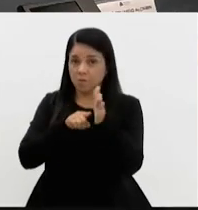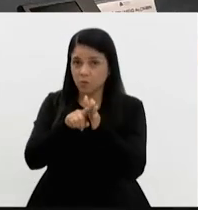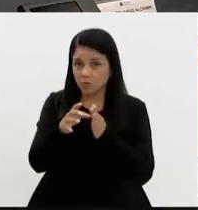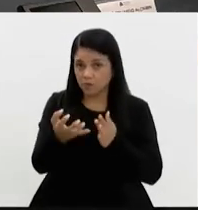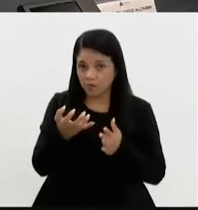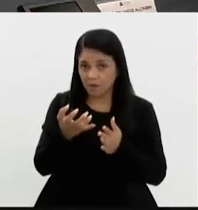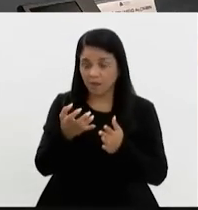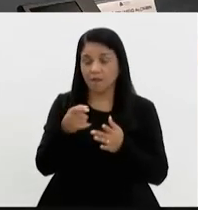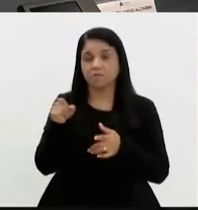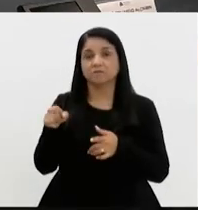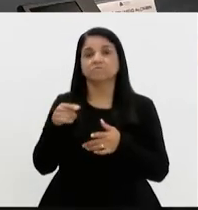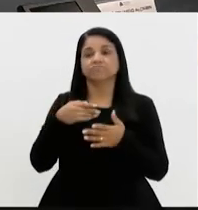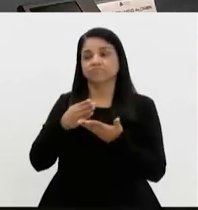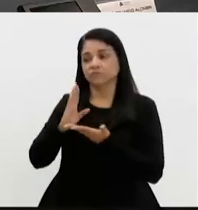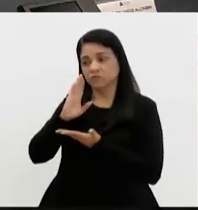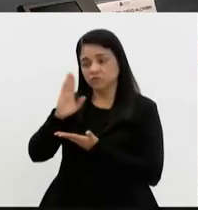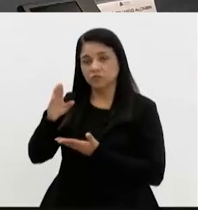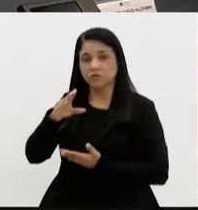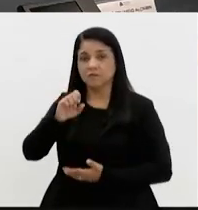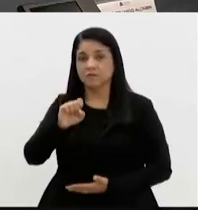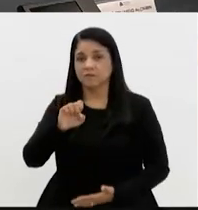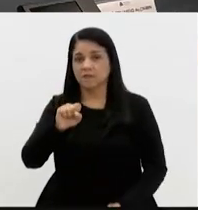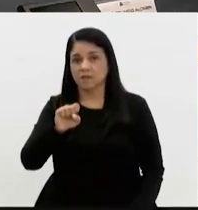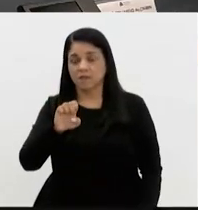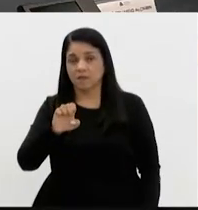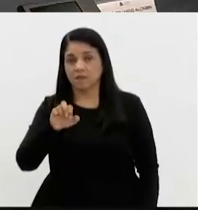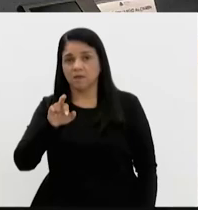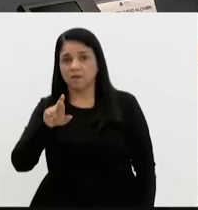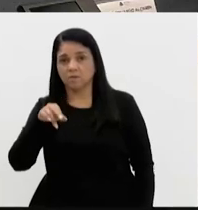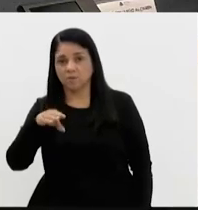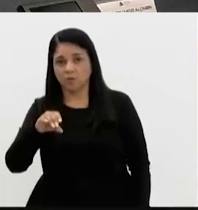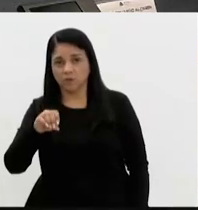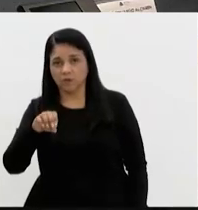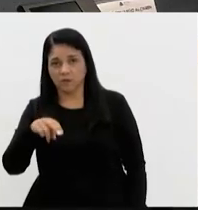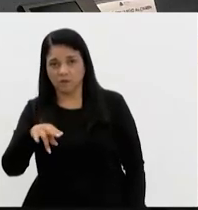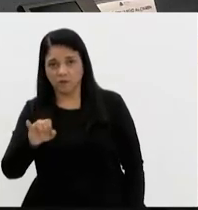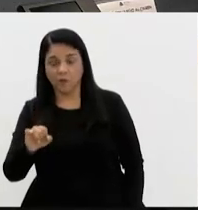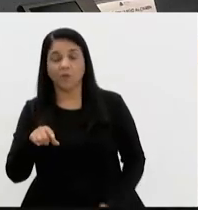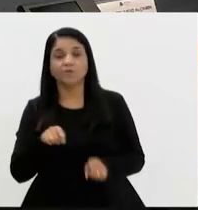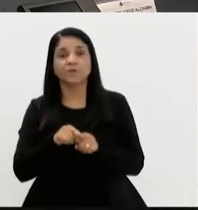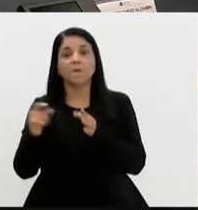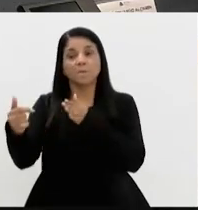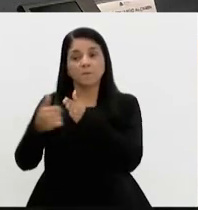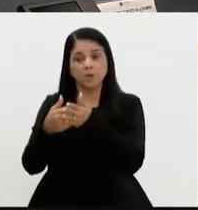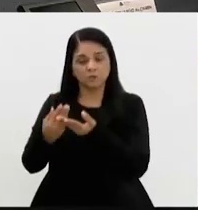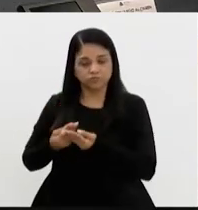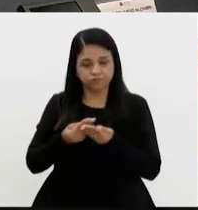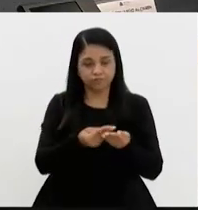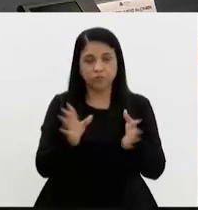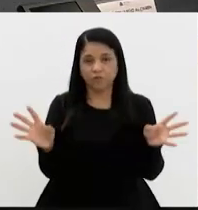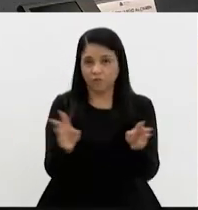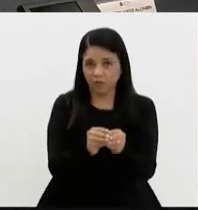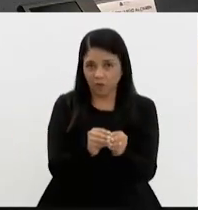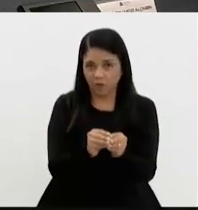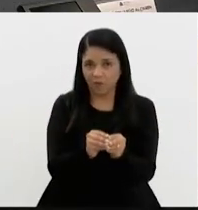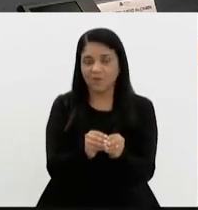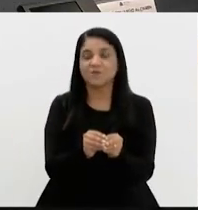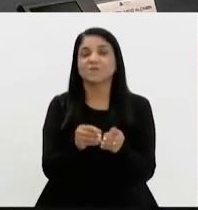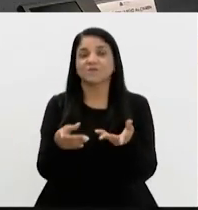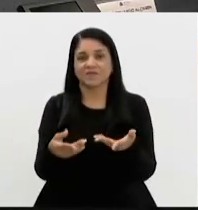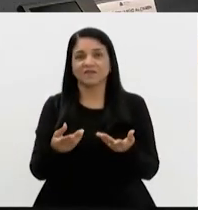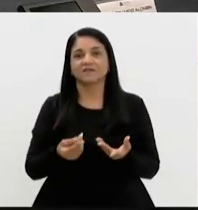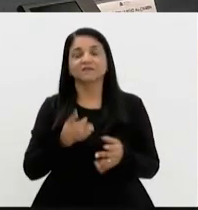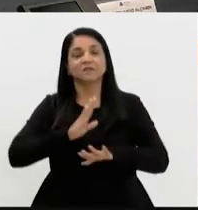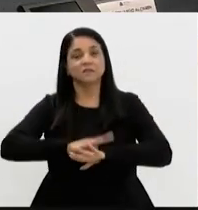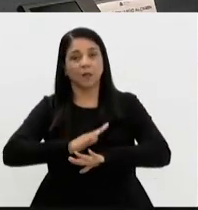dirigir ao cerimonial selecionaremos as perguntas para serem feitas aos nossos convidados ao final do segundo painel de acordo com a disponibilidade